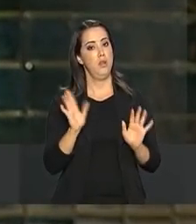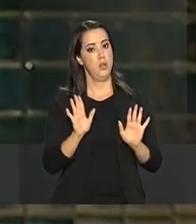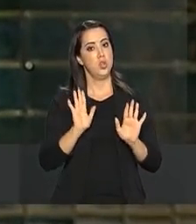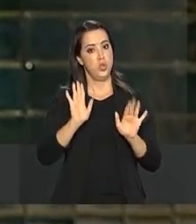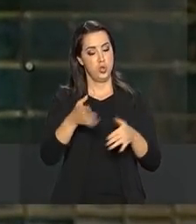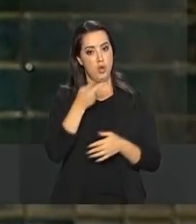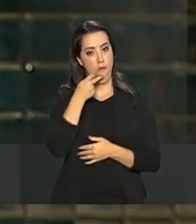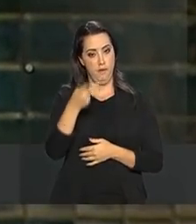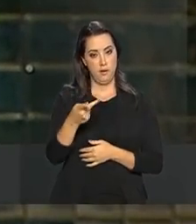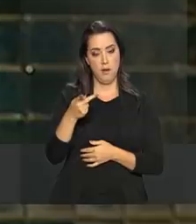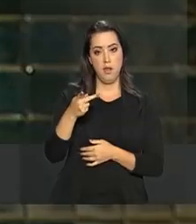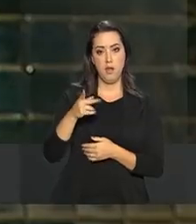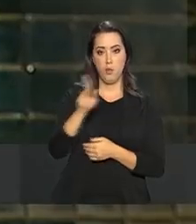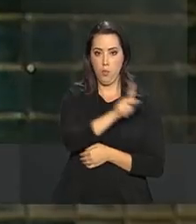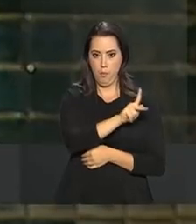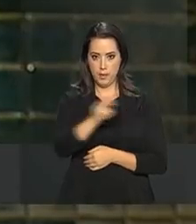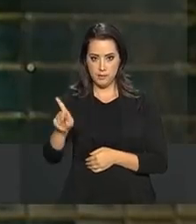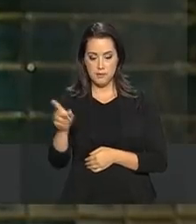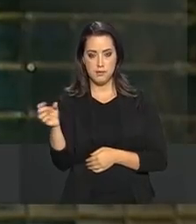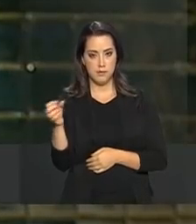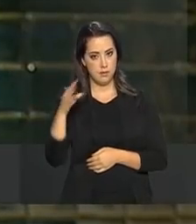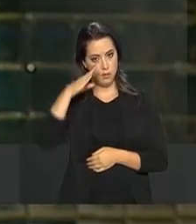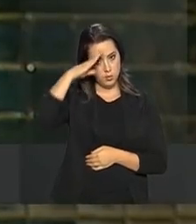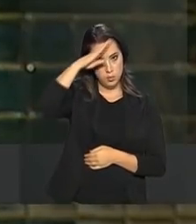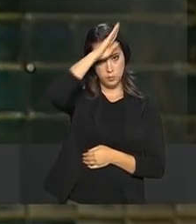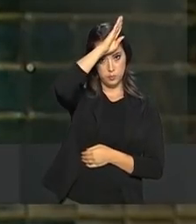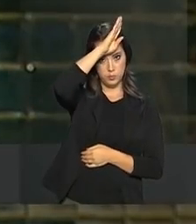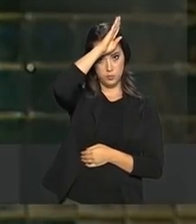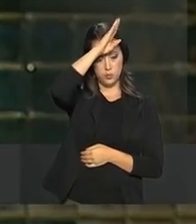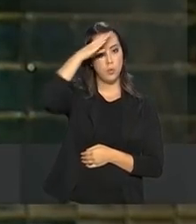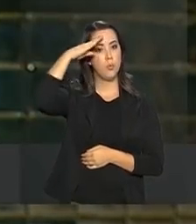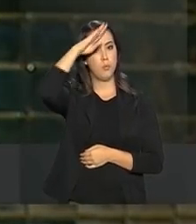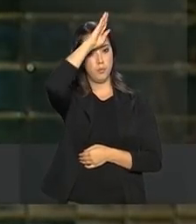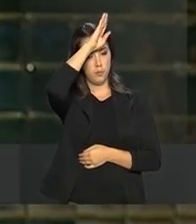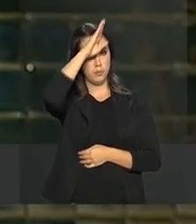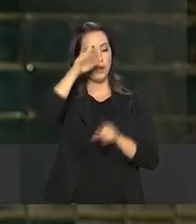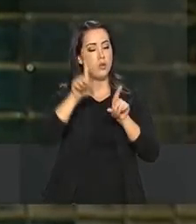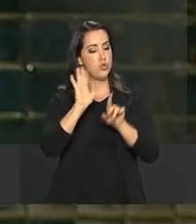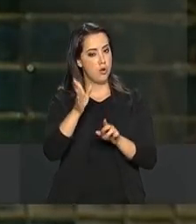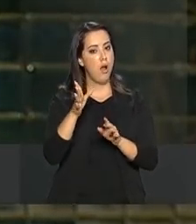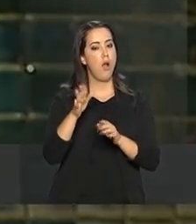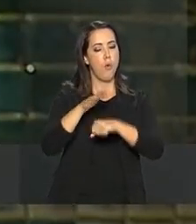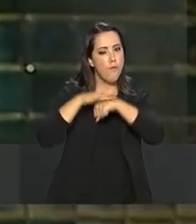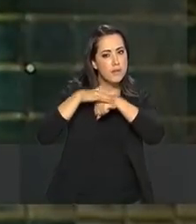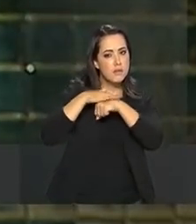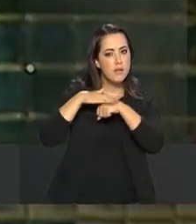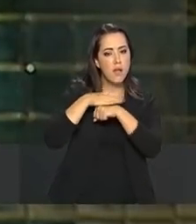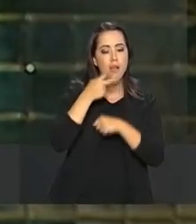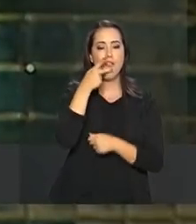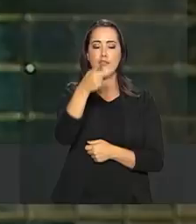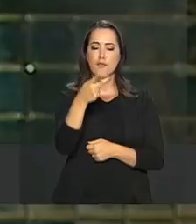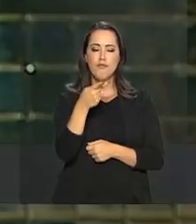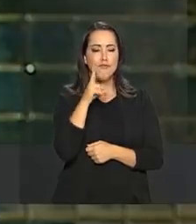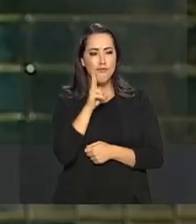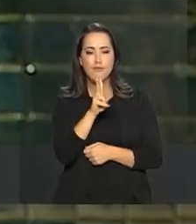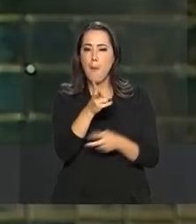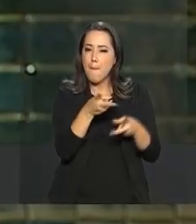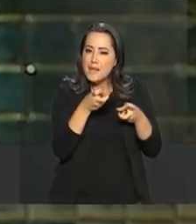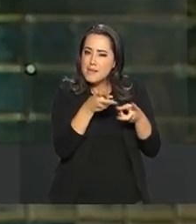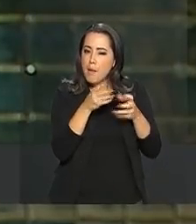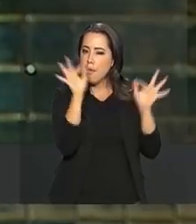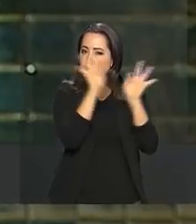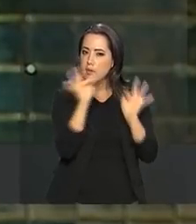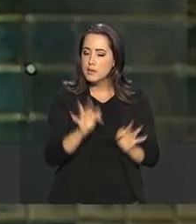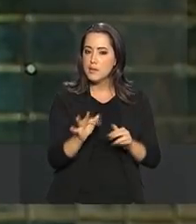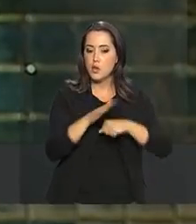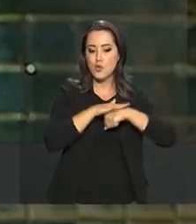cumprimentar o presidente eleito jair bolsonaro pude perceber o seu entusiasmo não só quando